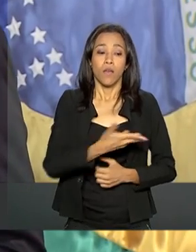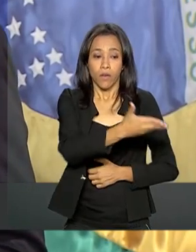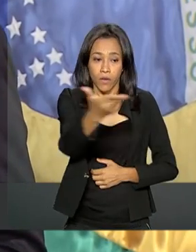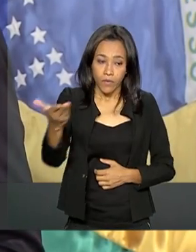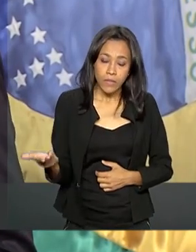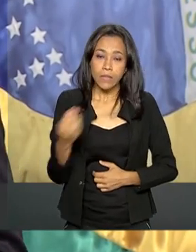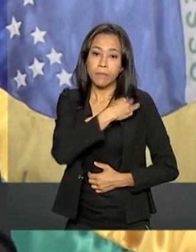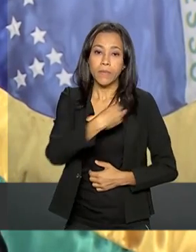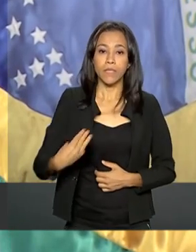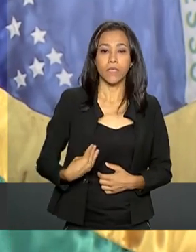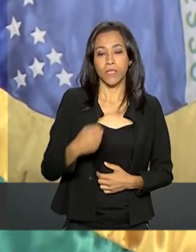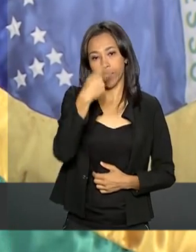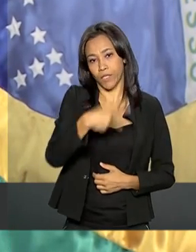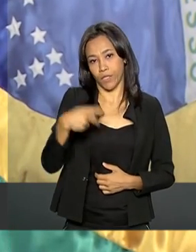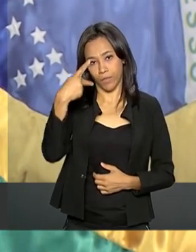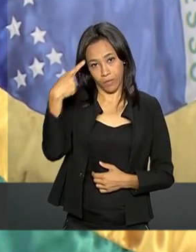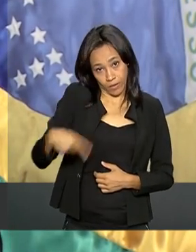ministros do Brasil,